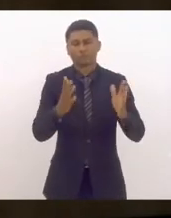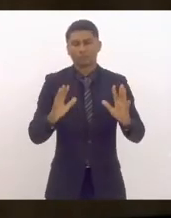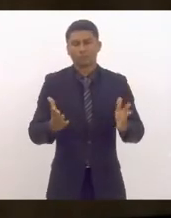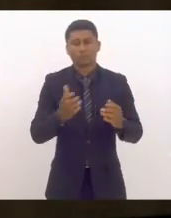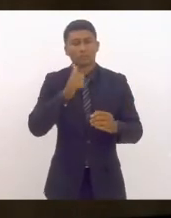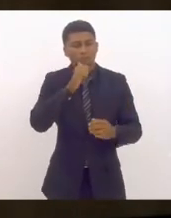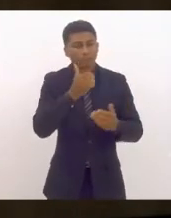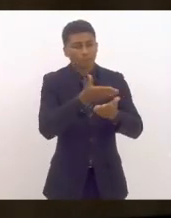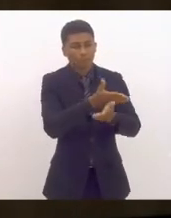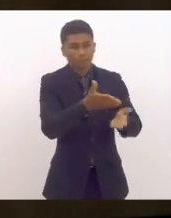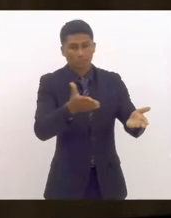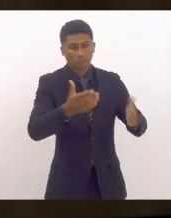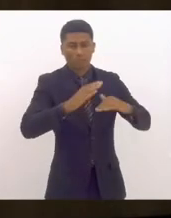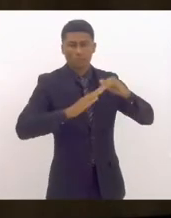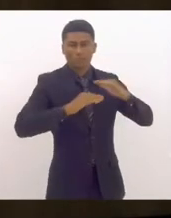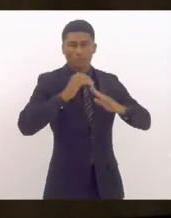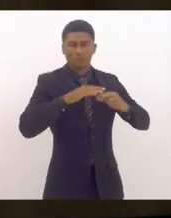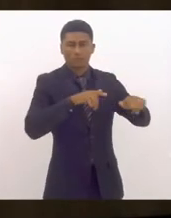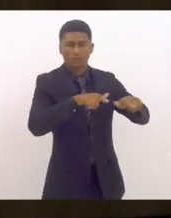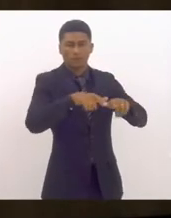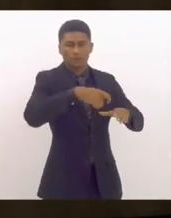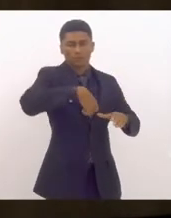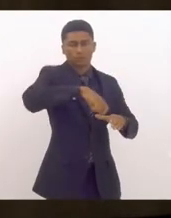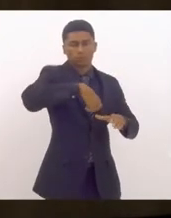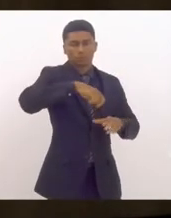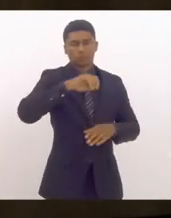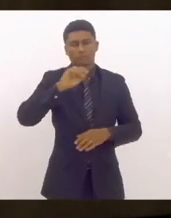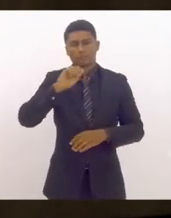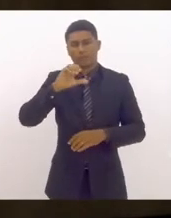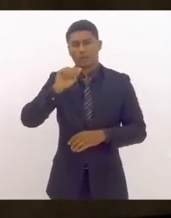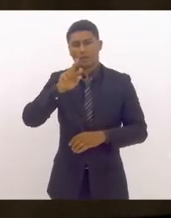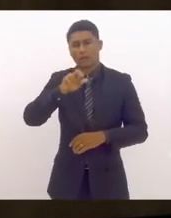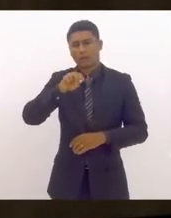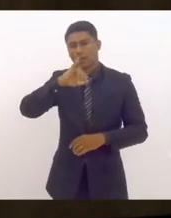Acarajé. Esse projeto, senhor presidente, veio